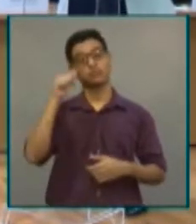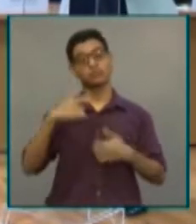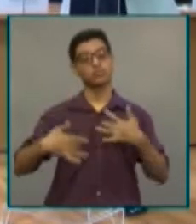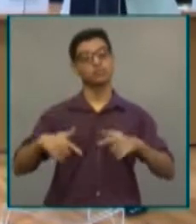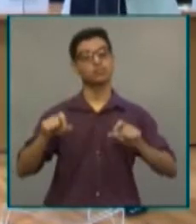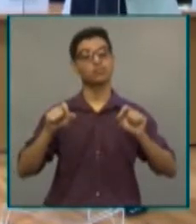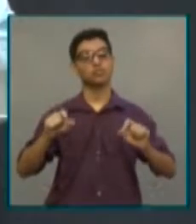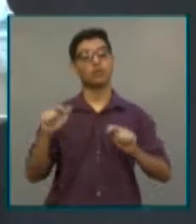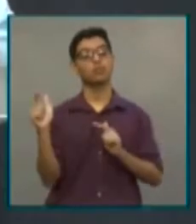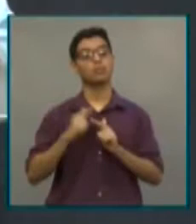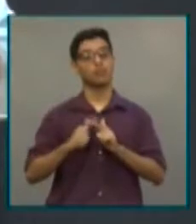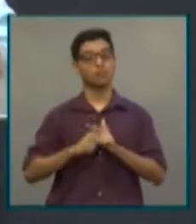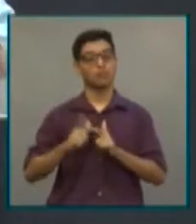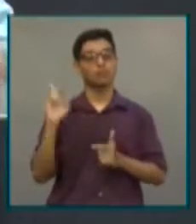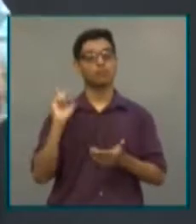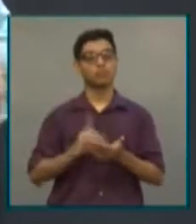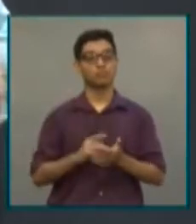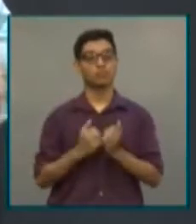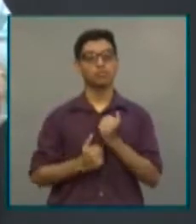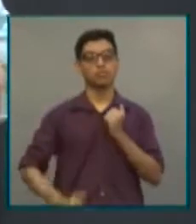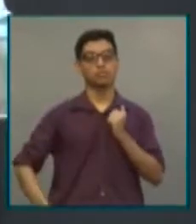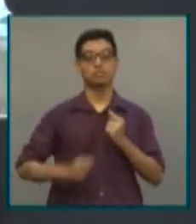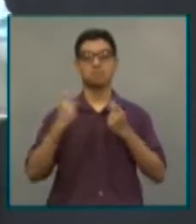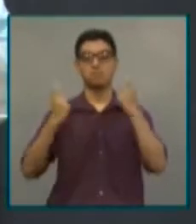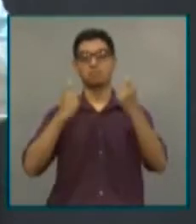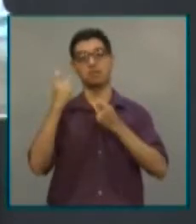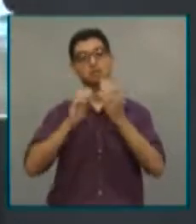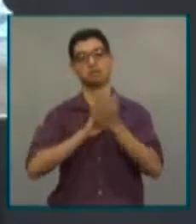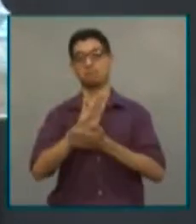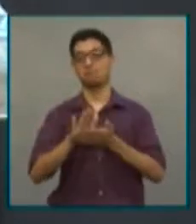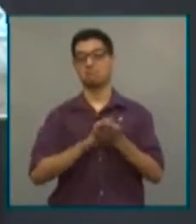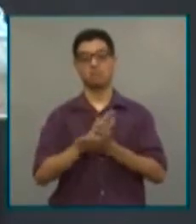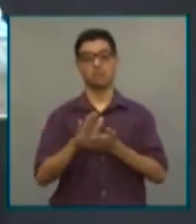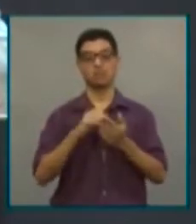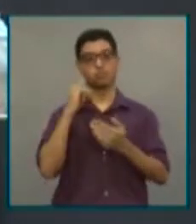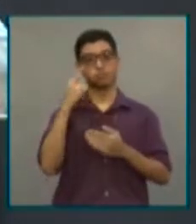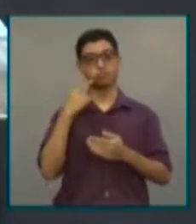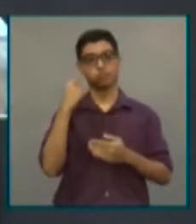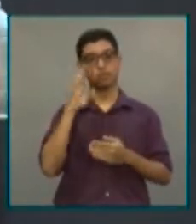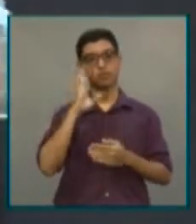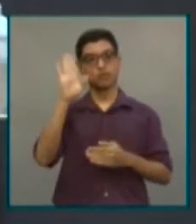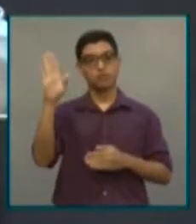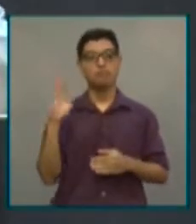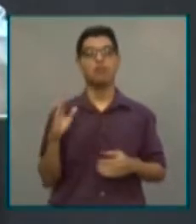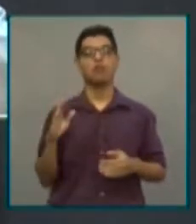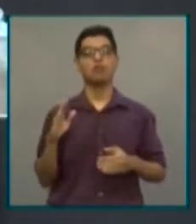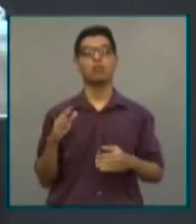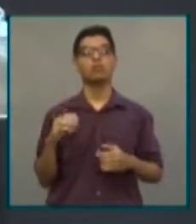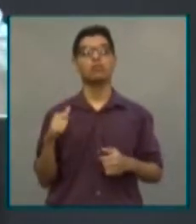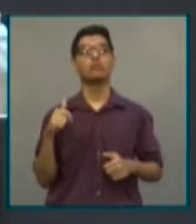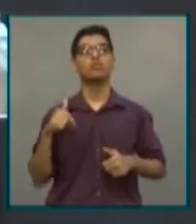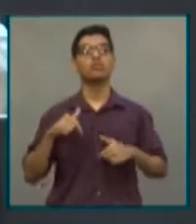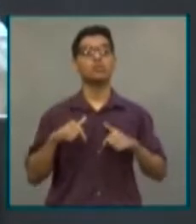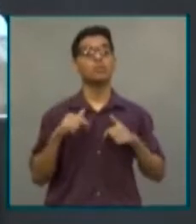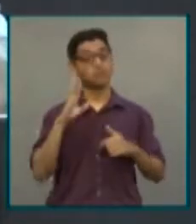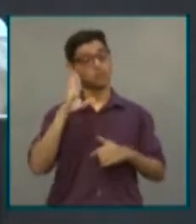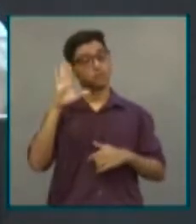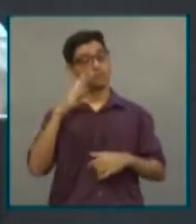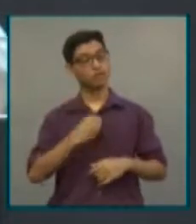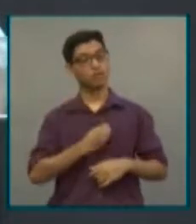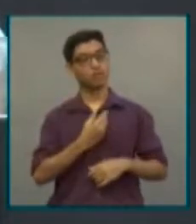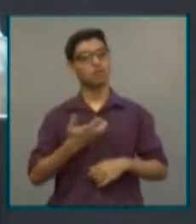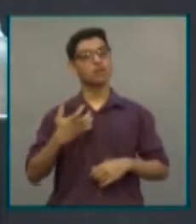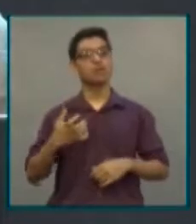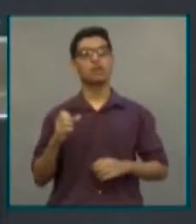que os gestores não estão preocupados com a advocacia. Estão na luta do poder pelo poder. E a advocacia fica à margem.